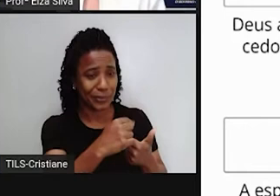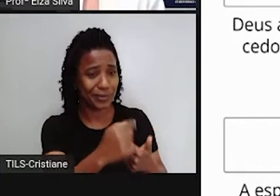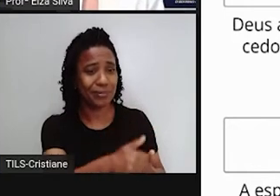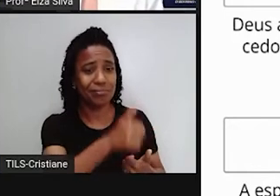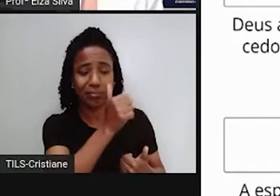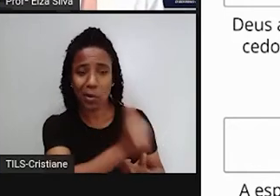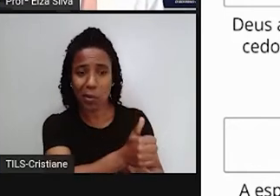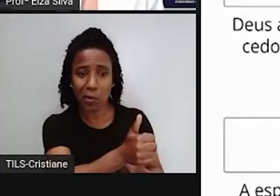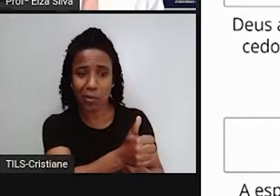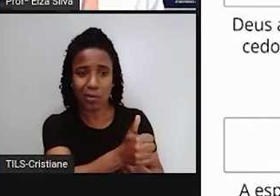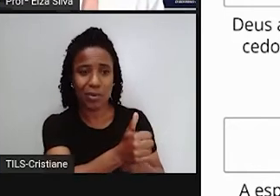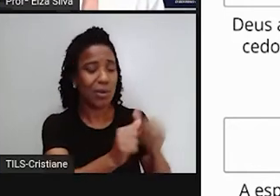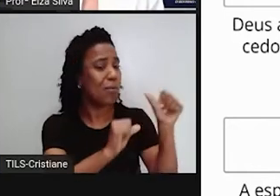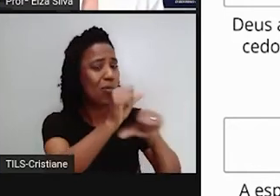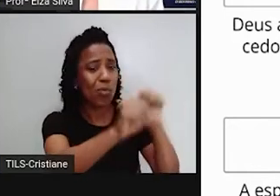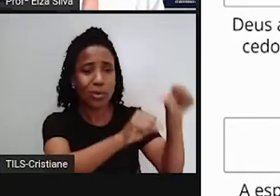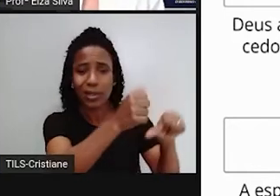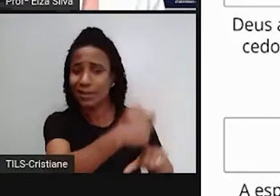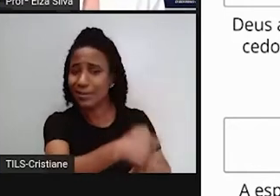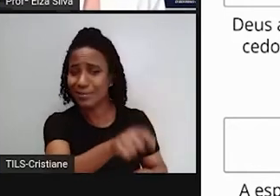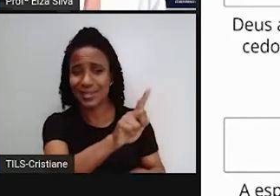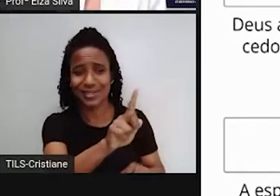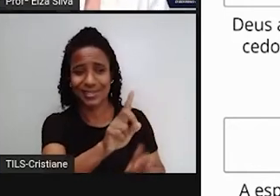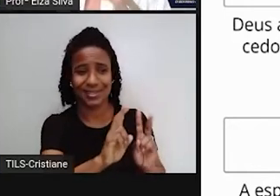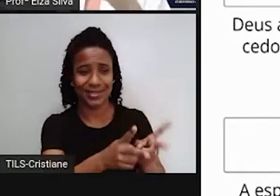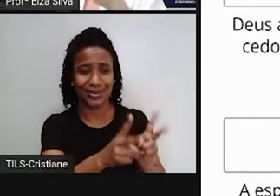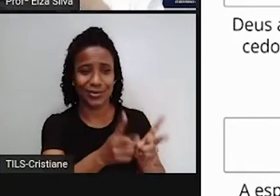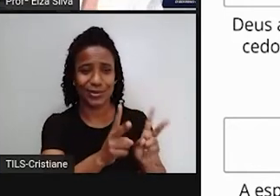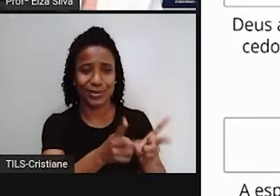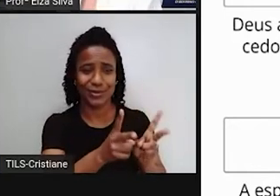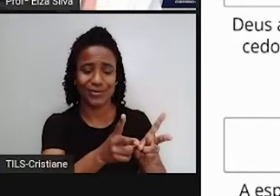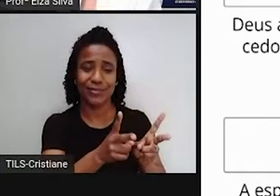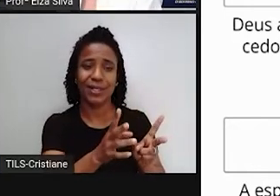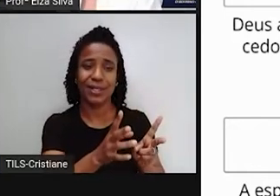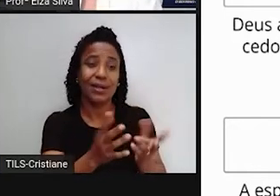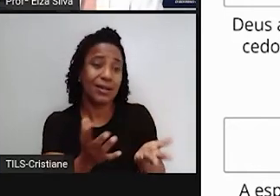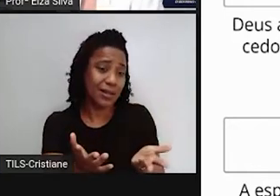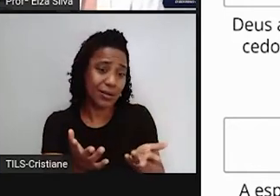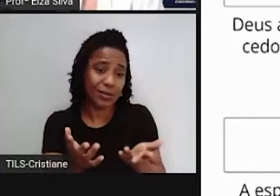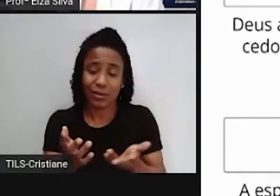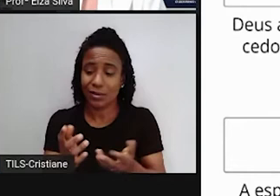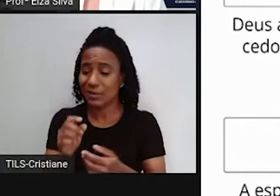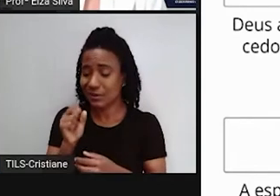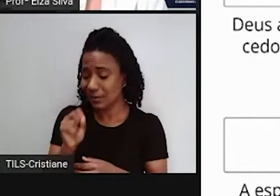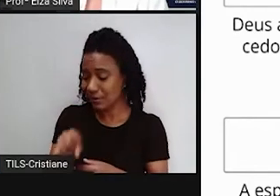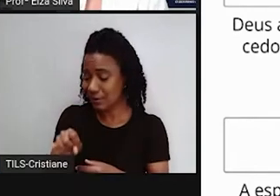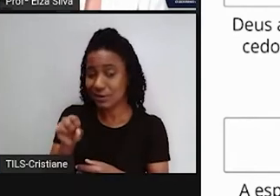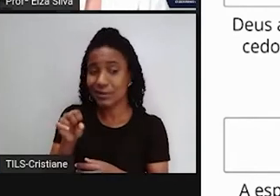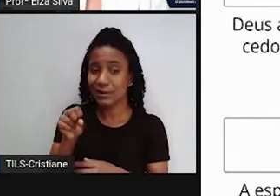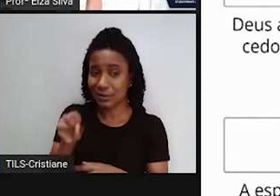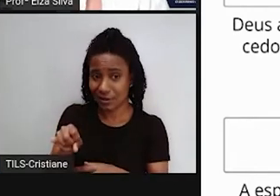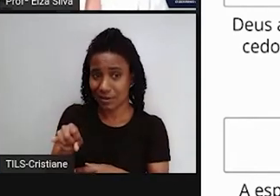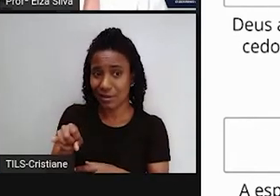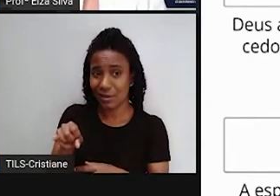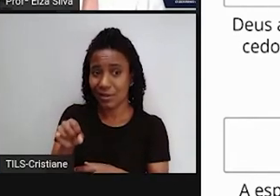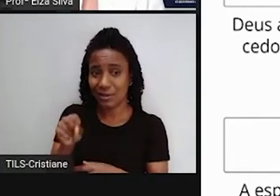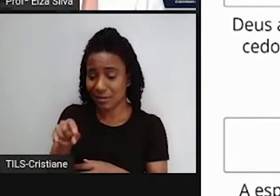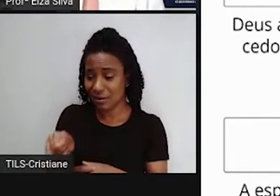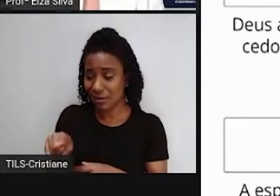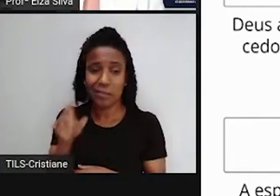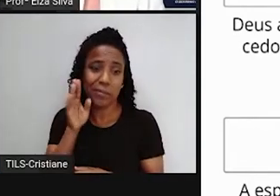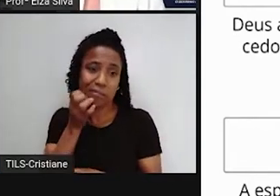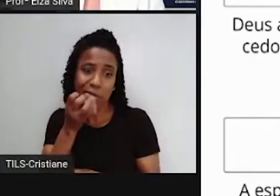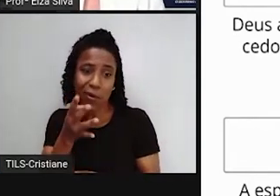que está legal? Não é verdade? Vamos mexer nas coisas que não estão legais, que precisam ser